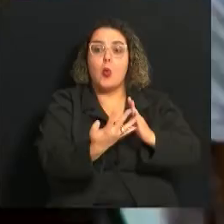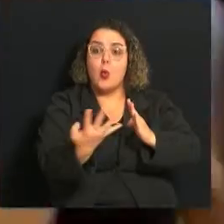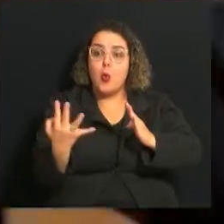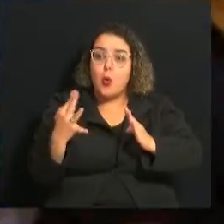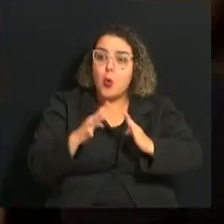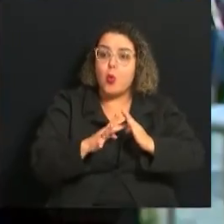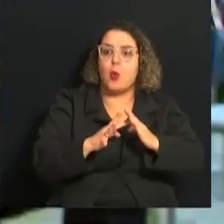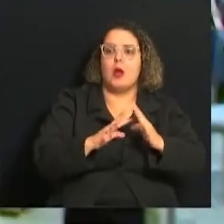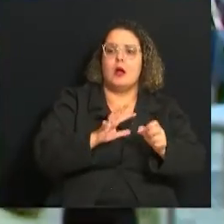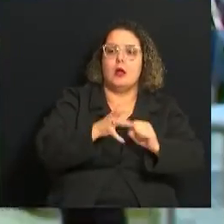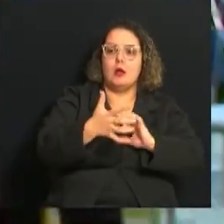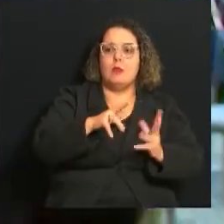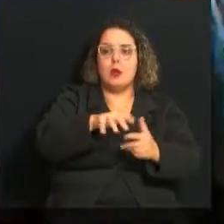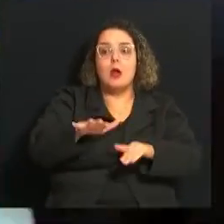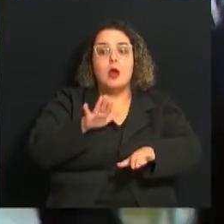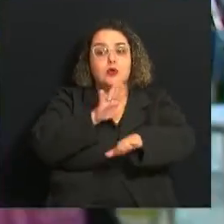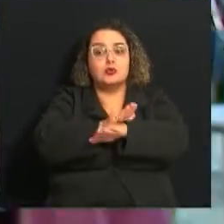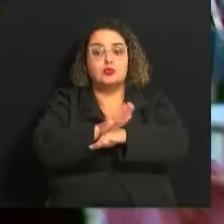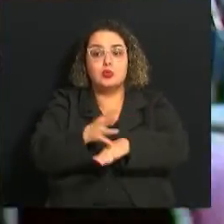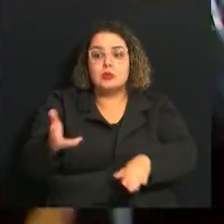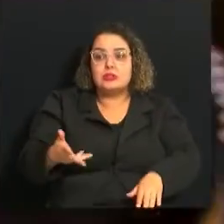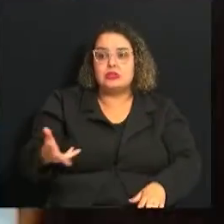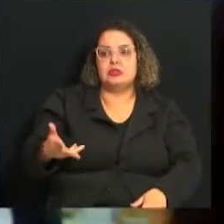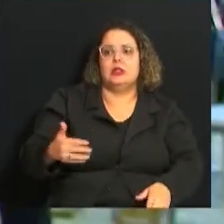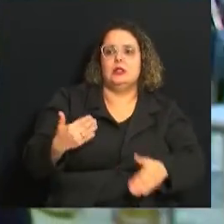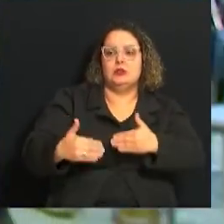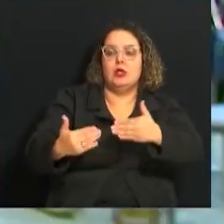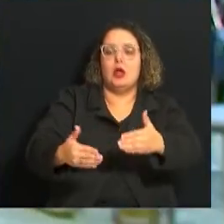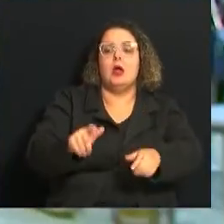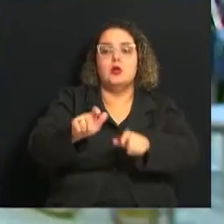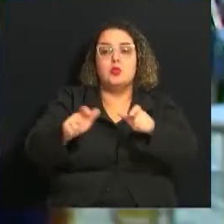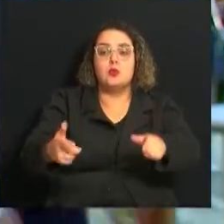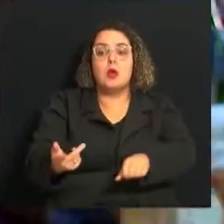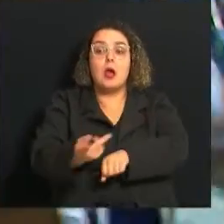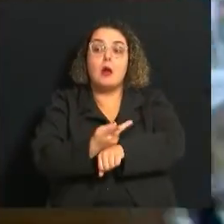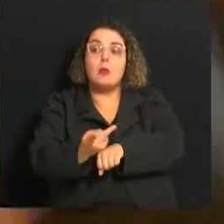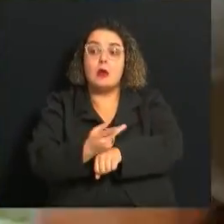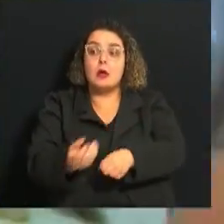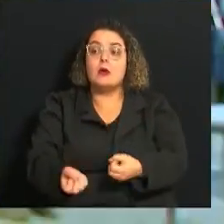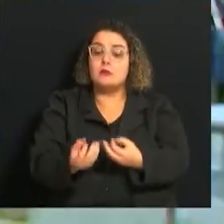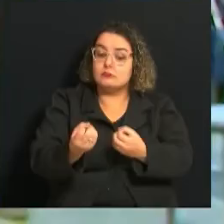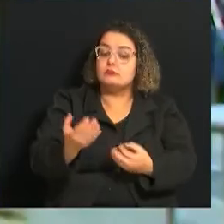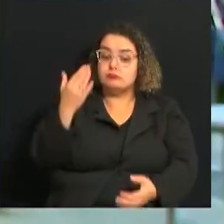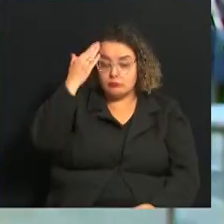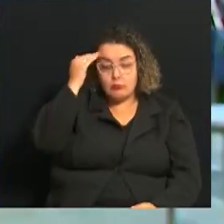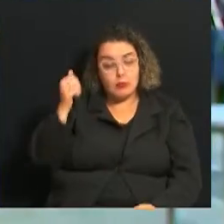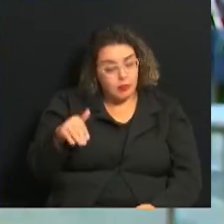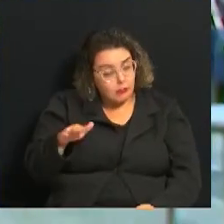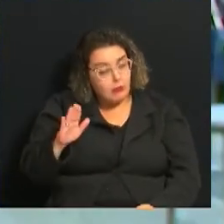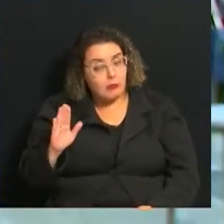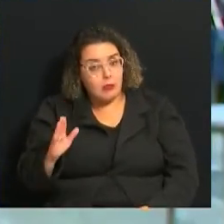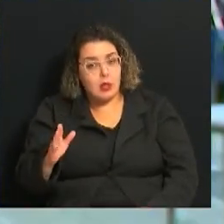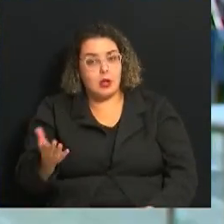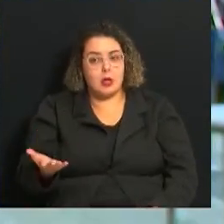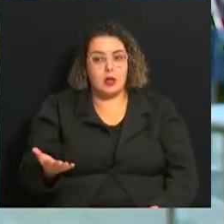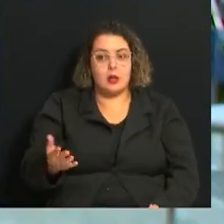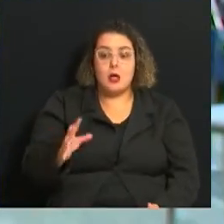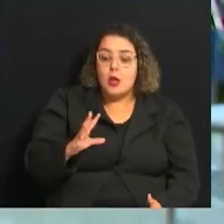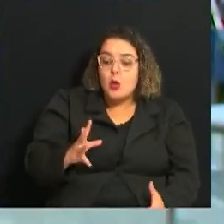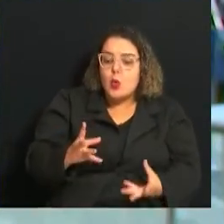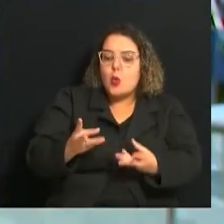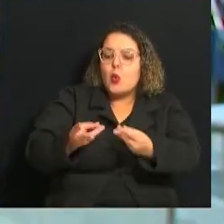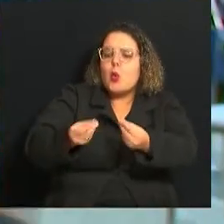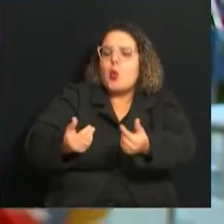agilizar esse processo, porque as pessoas procuraram se informar mais, as pessoas estão preocupadas em qualidade de vida,